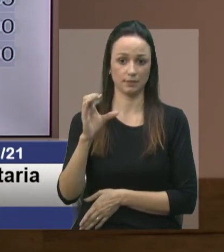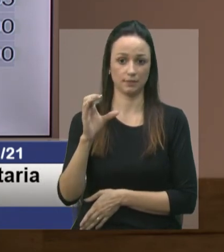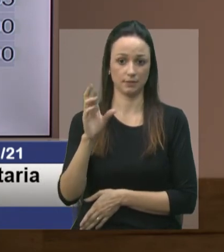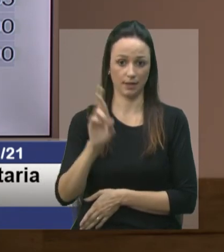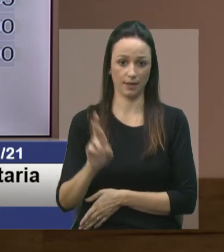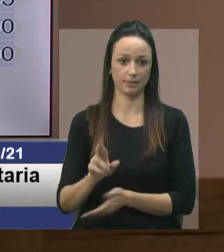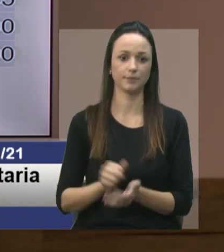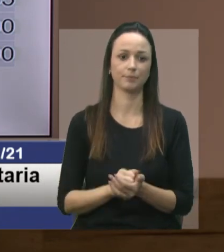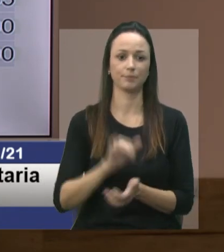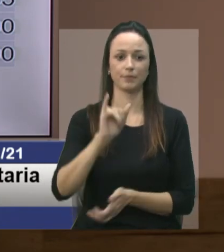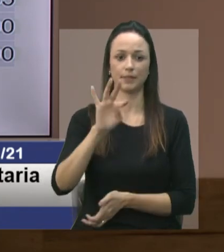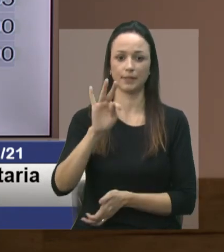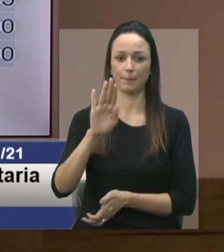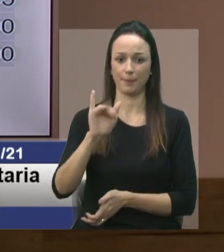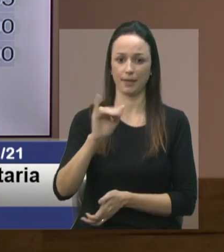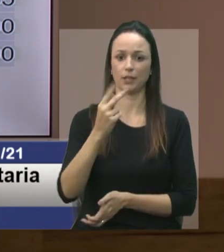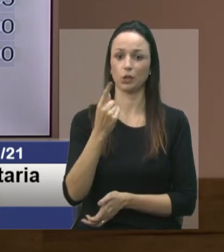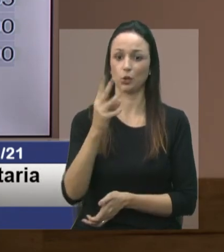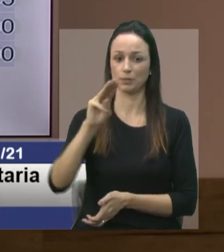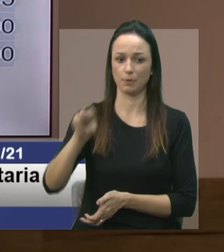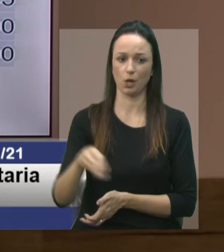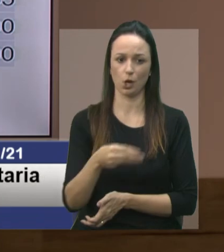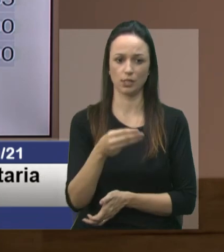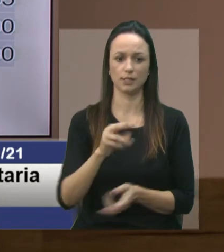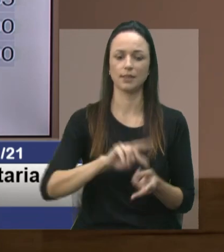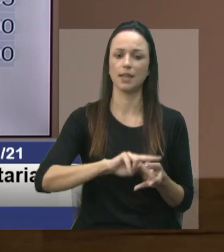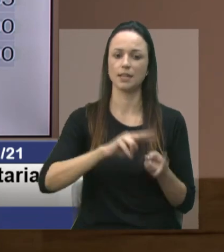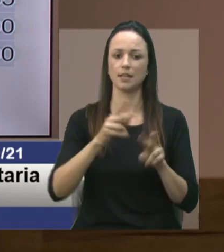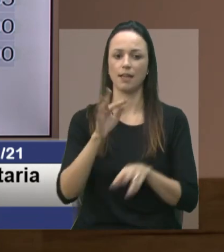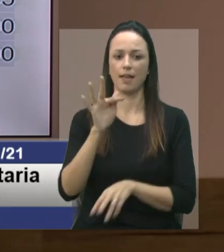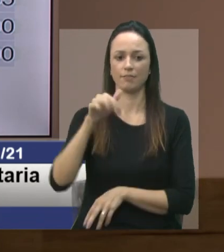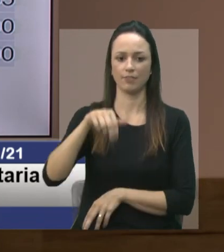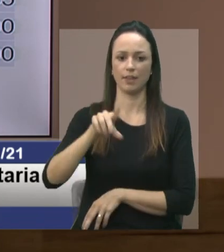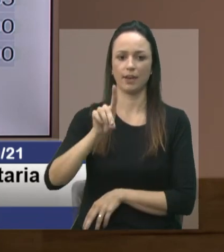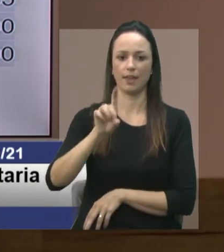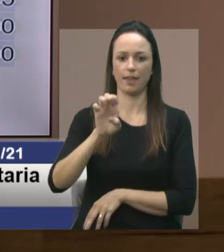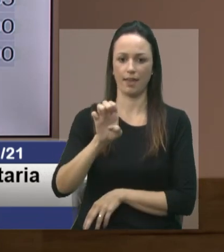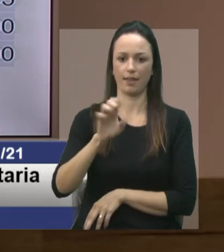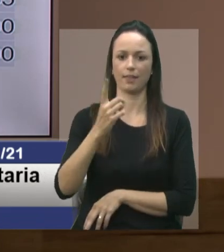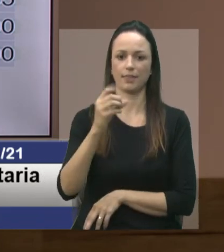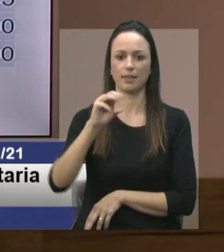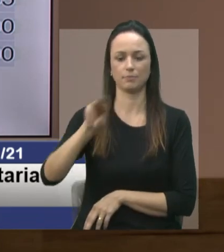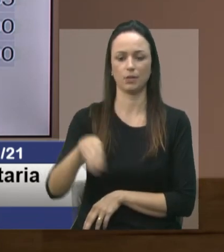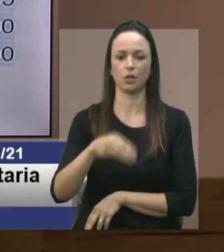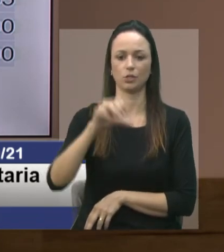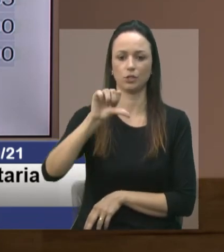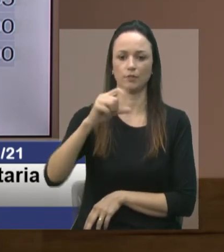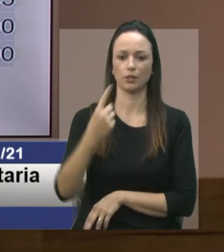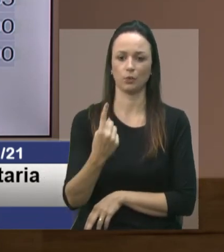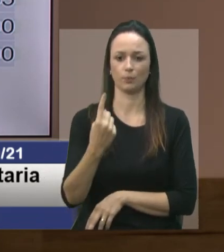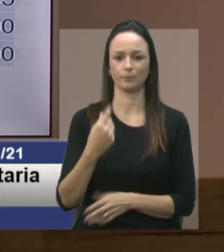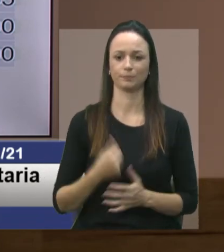19.181.065 reais, e TBI, 12 milhões, e transferências do FNDE, 10.091.000.